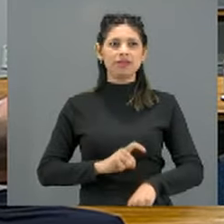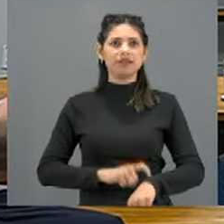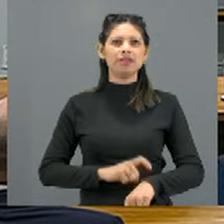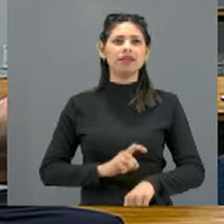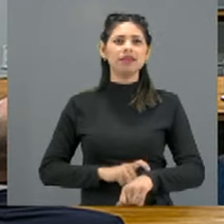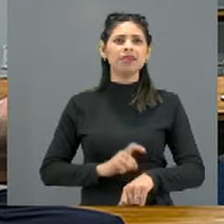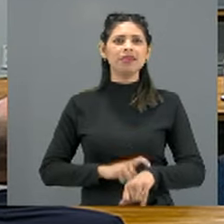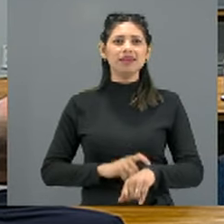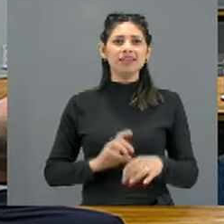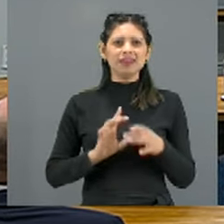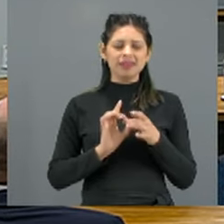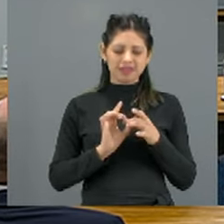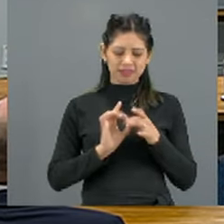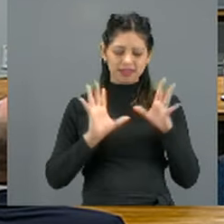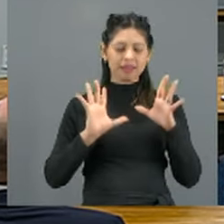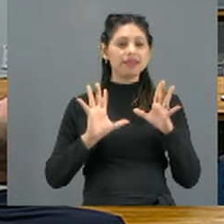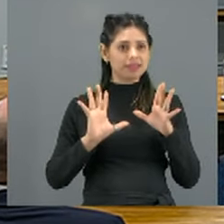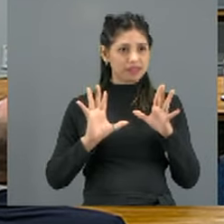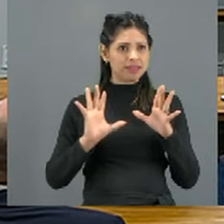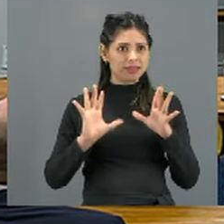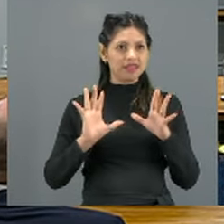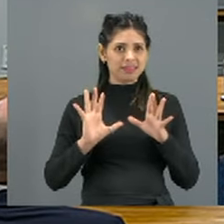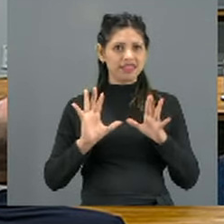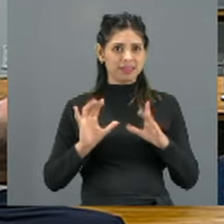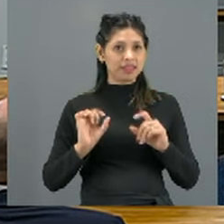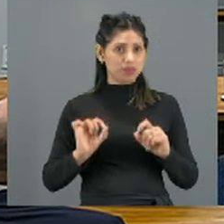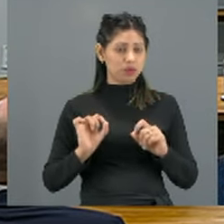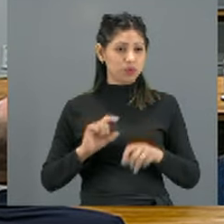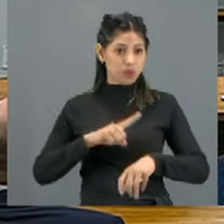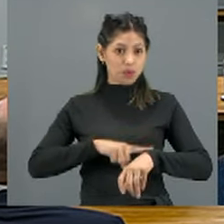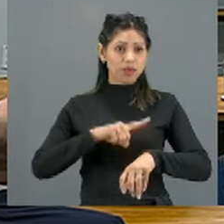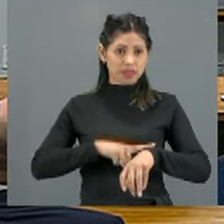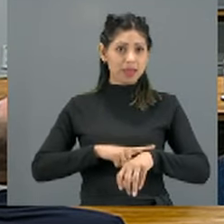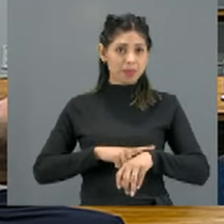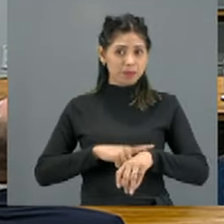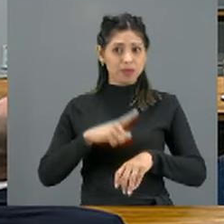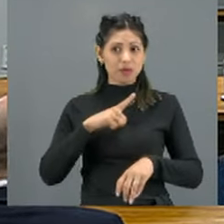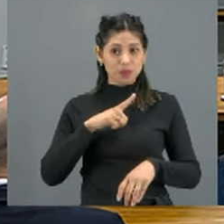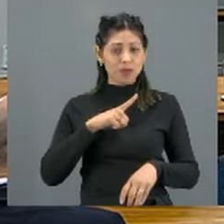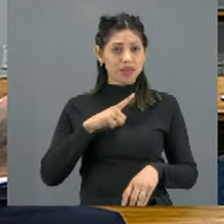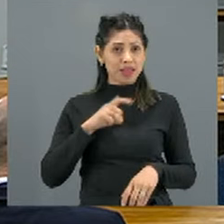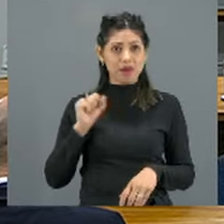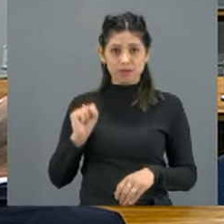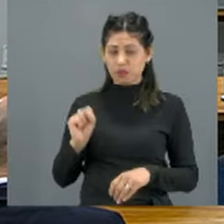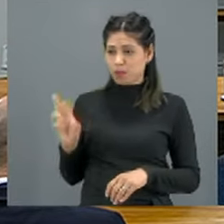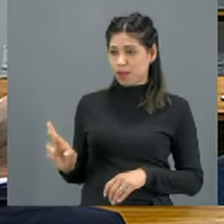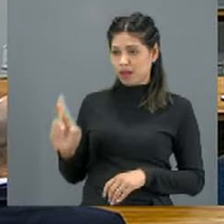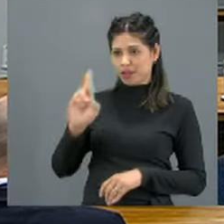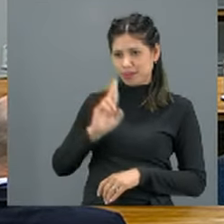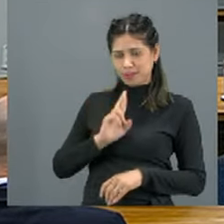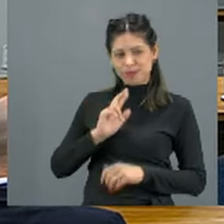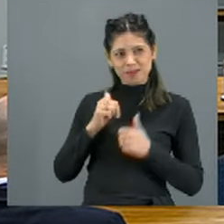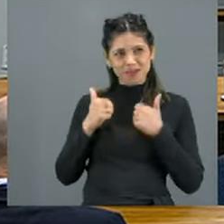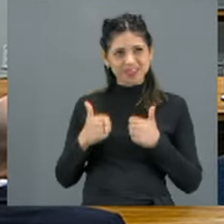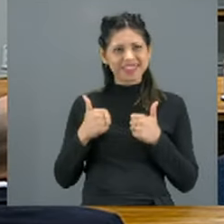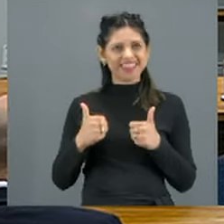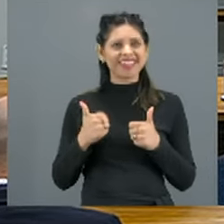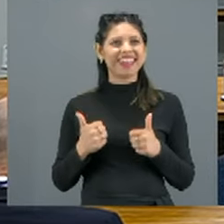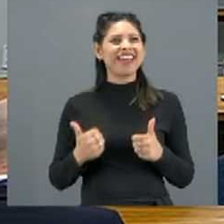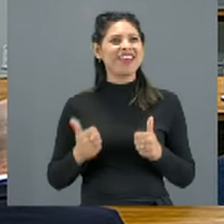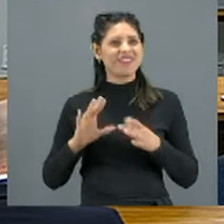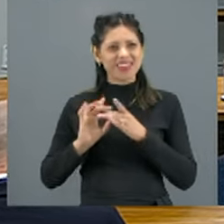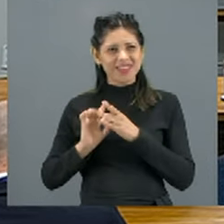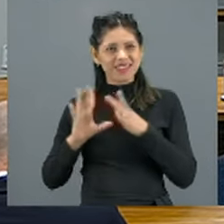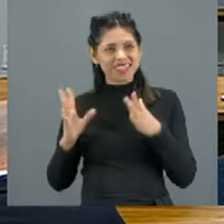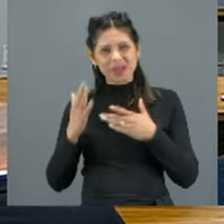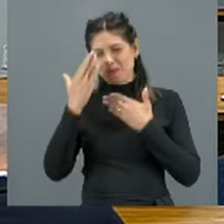mas, apesar do tempo que terão, nas respostas poderão falar o que quiser. Bom, vocês estão na sua casa. Obrigado pelo